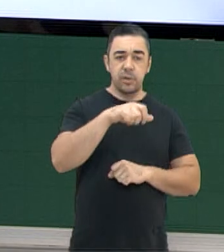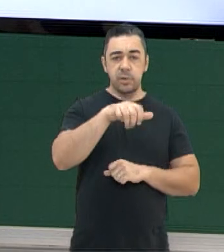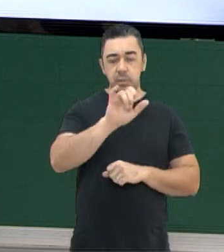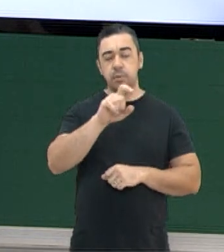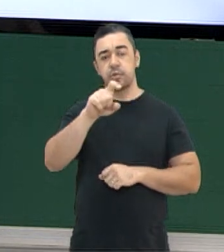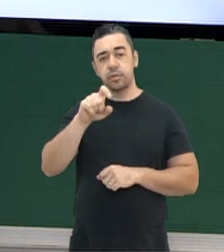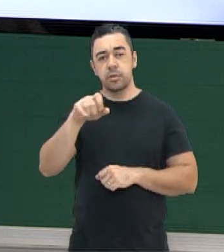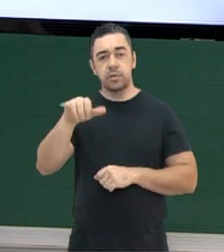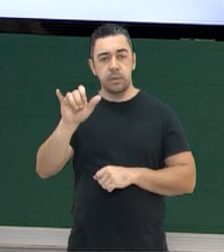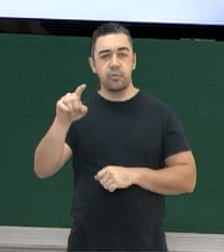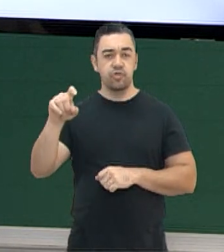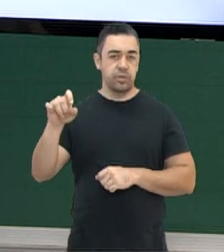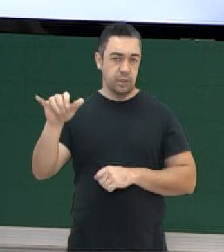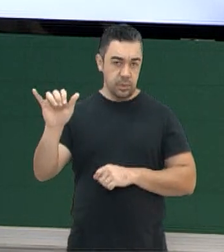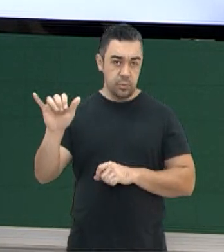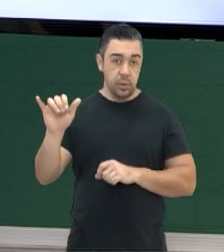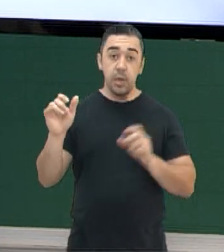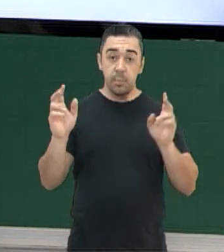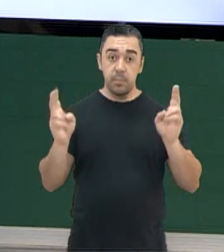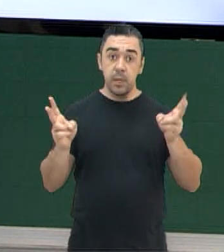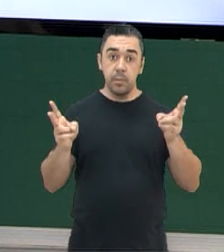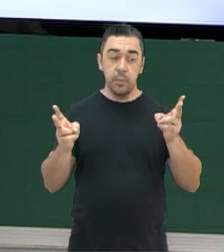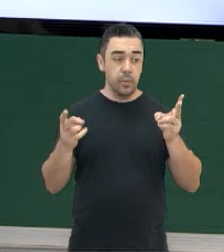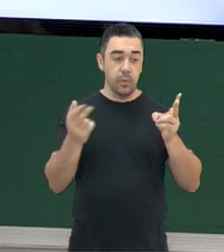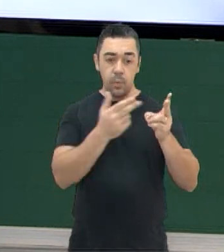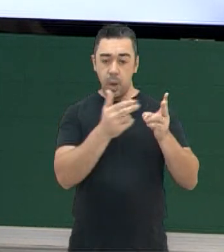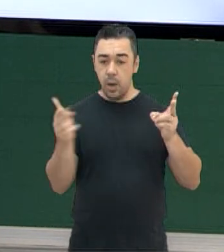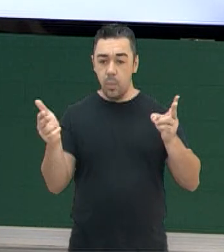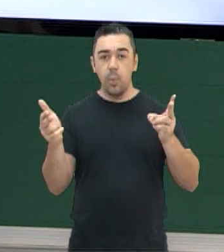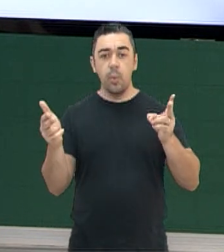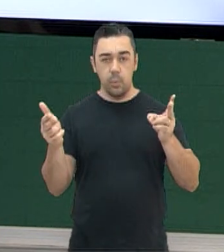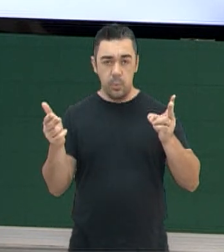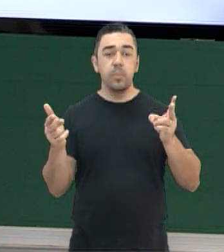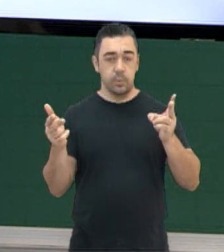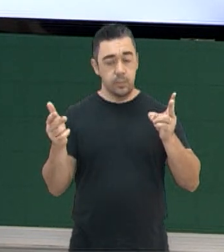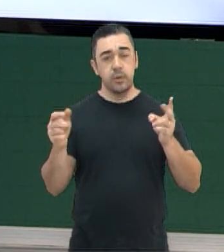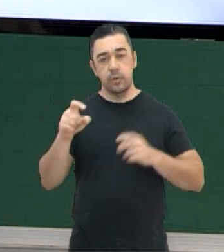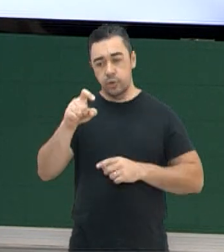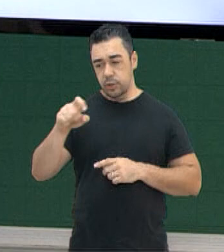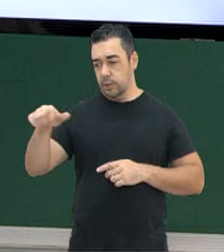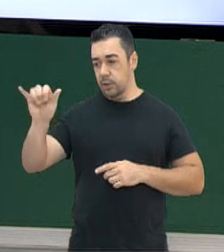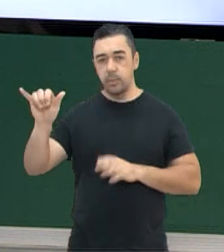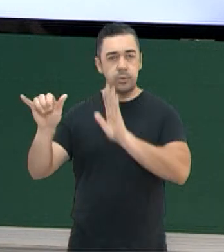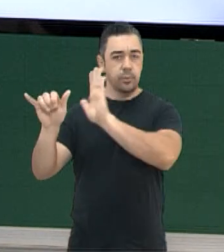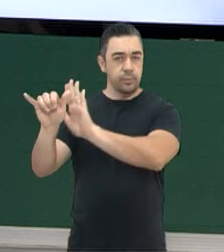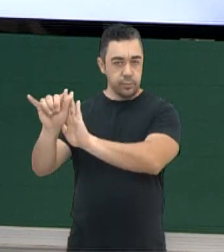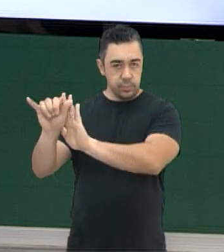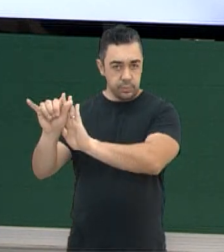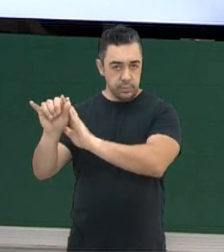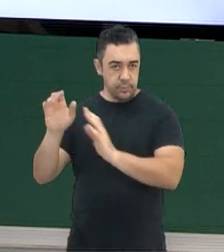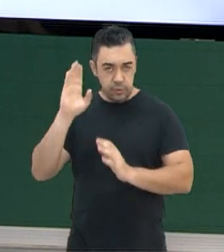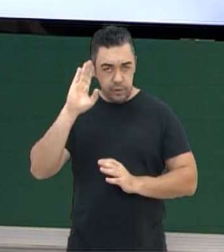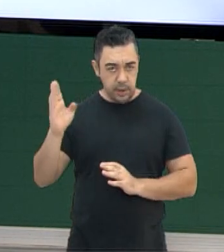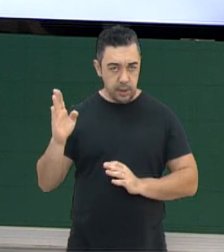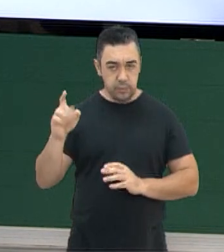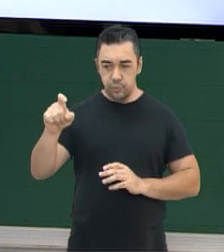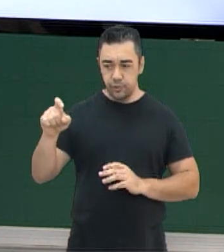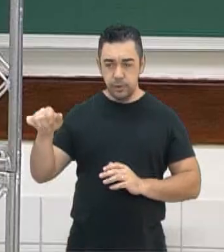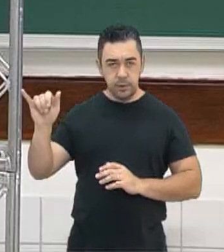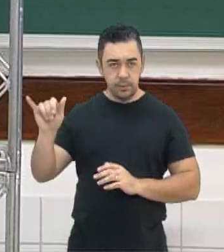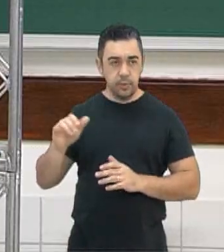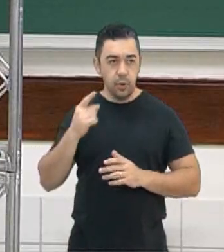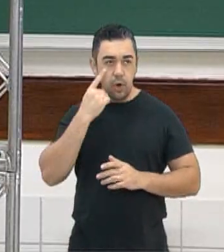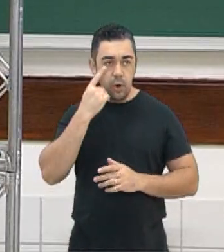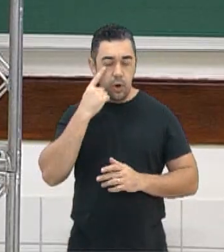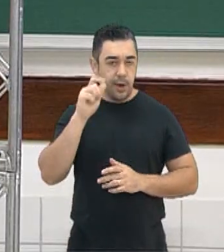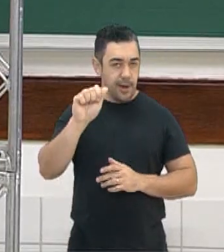sem pressa. São todos semelhantes? Todos possuem a mesma letra? Todos possuem a mesma letra. Então, eu posso fazer direto. Vou pegar aqui